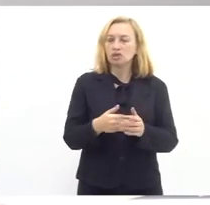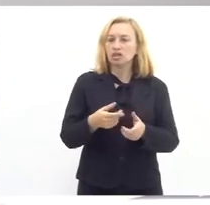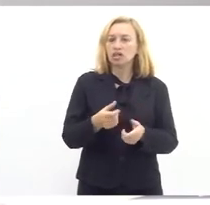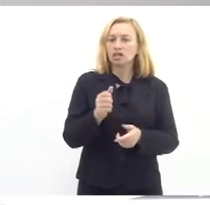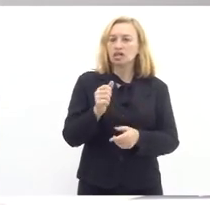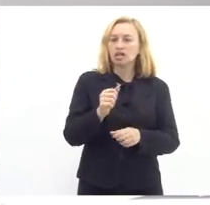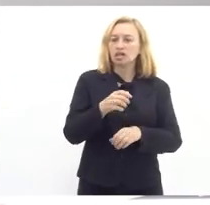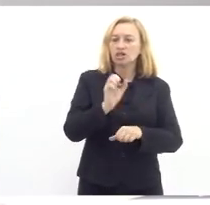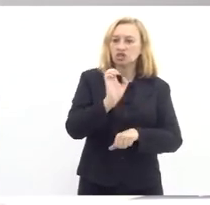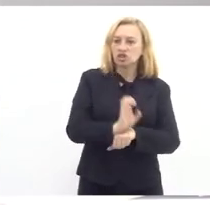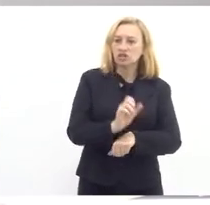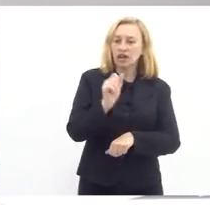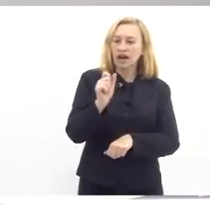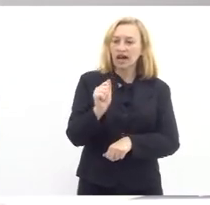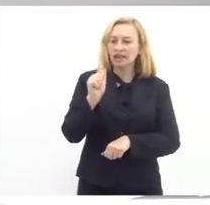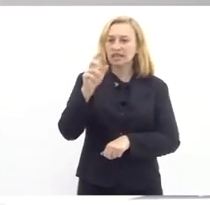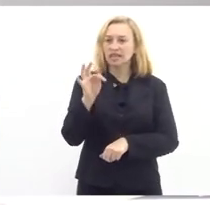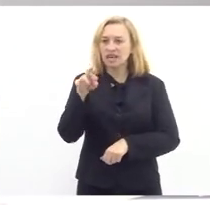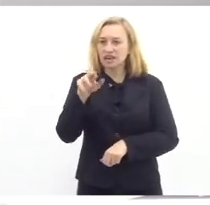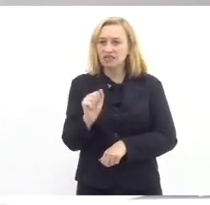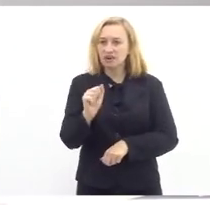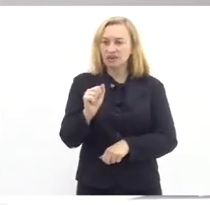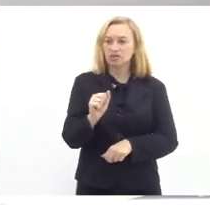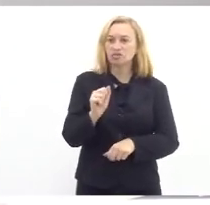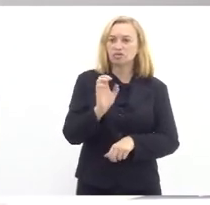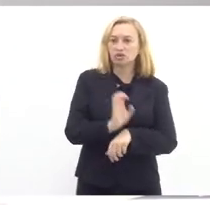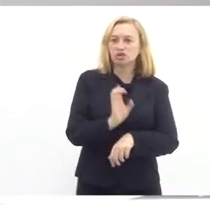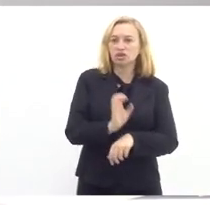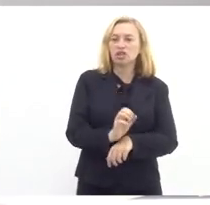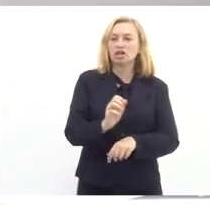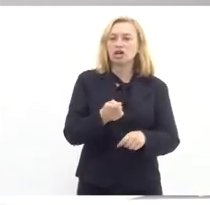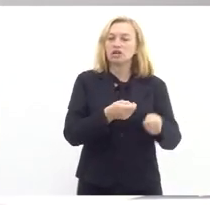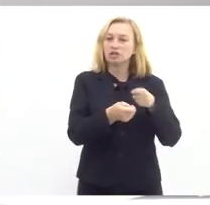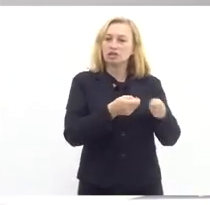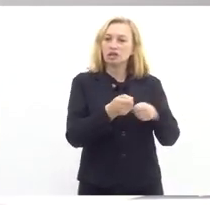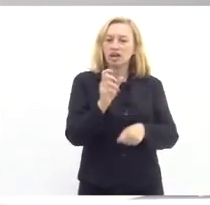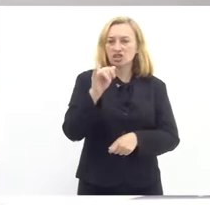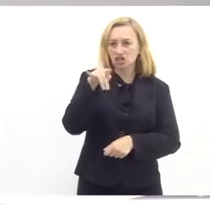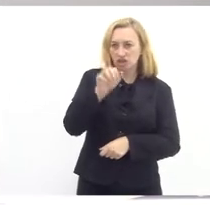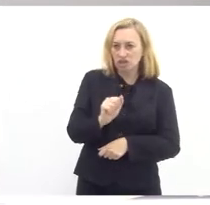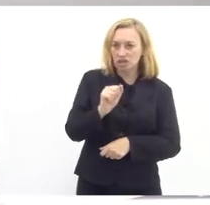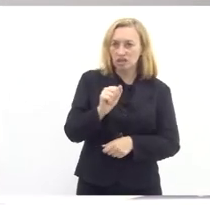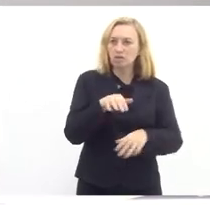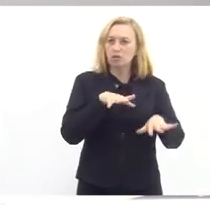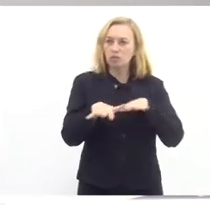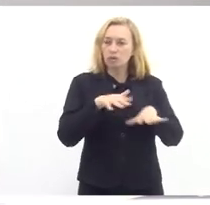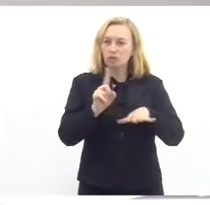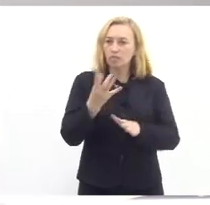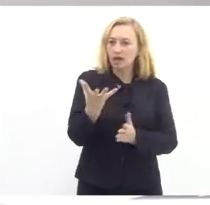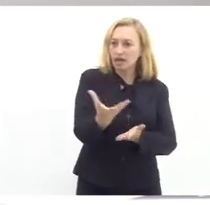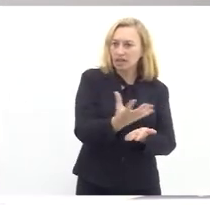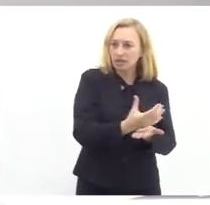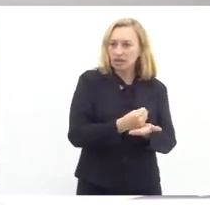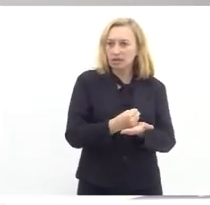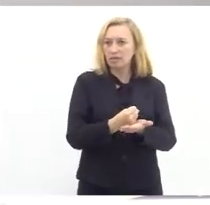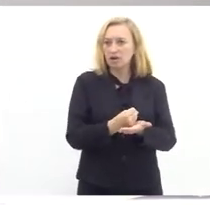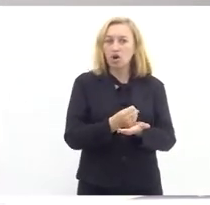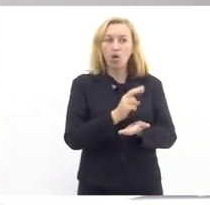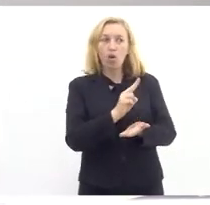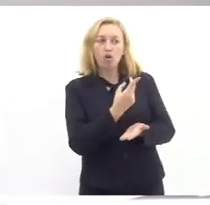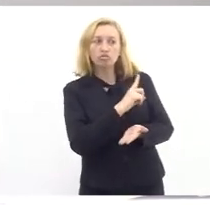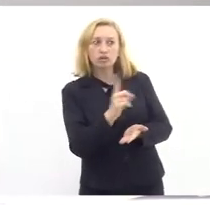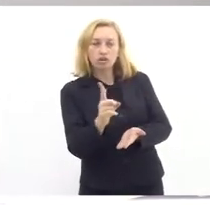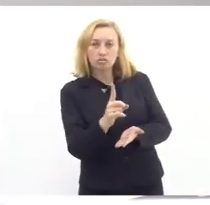Estado. E a agência reguladora e a Secretaria de Transporte têm feito movimento para receber esses valores ou não? Isso